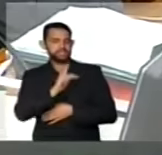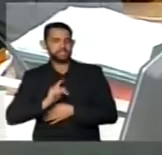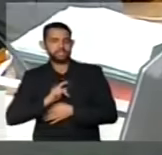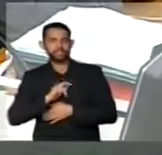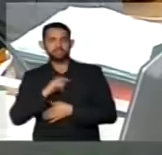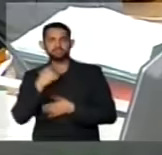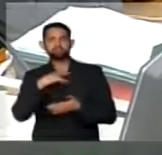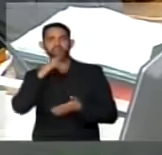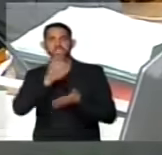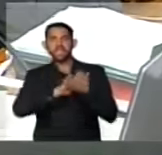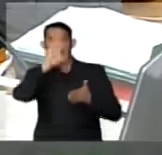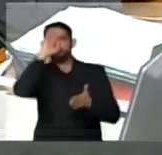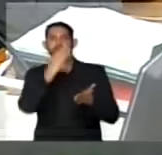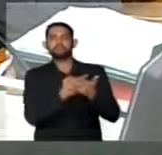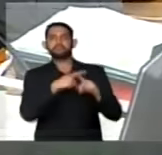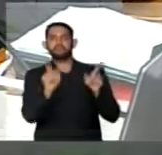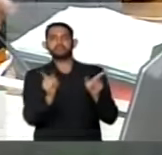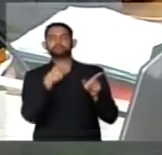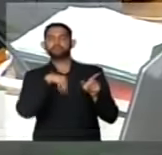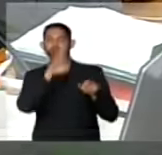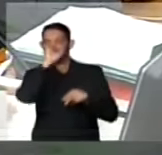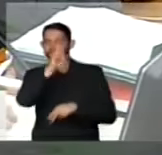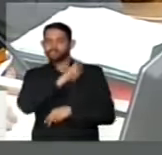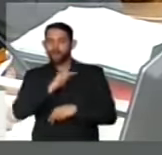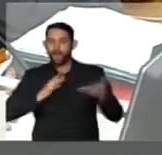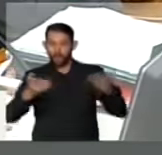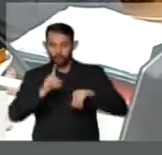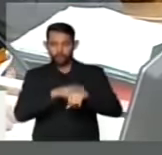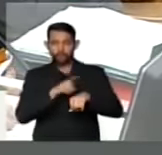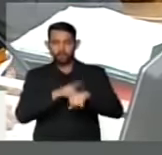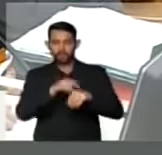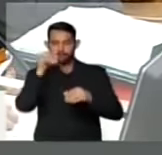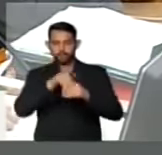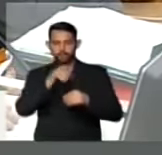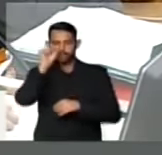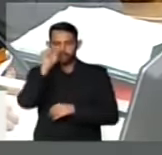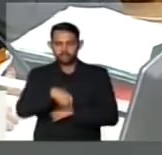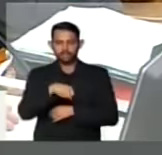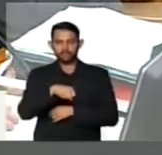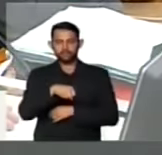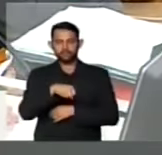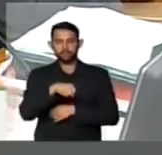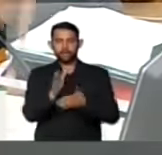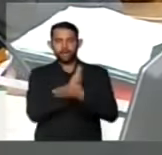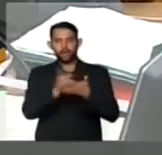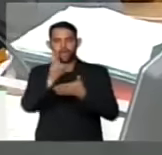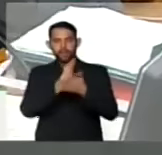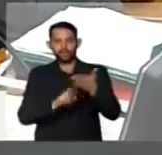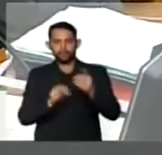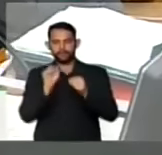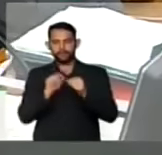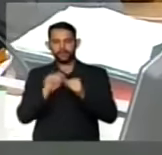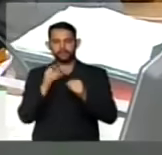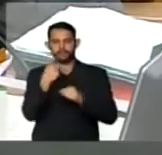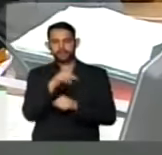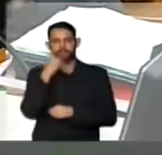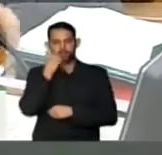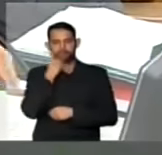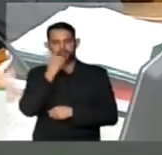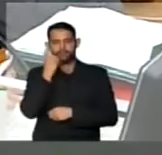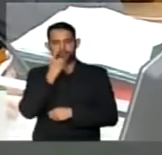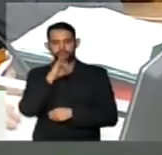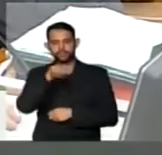desenganada. Portanto, senhores, a hora é agora. Votem sim ao relatório produzido pelo